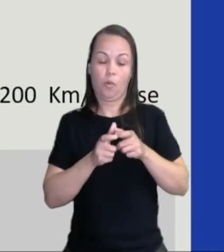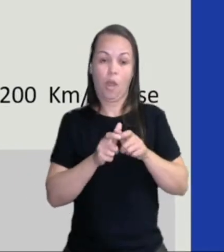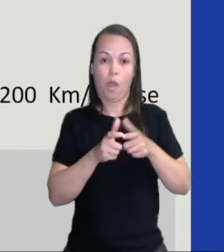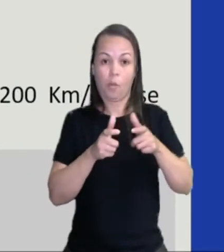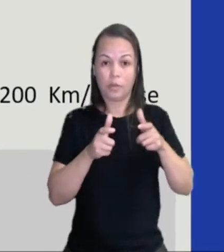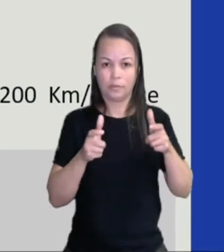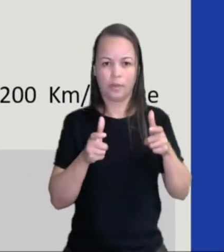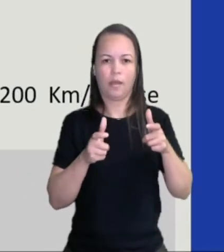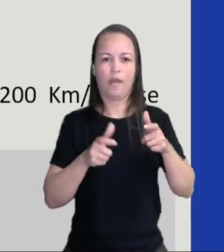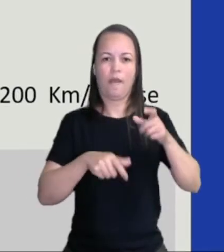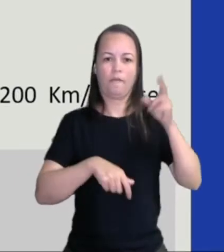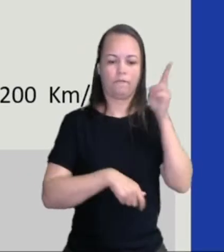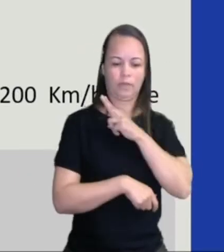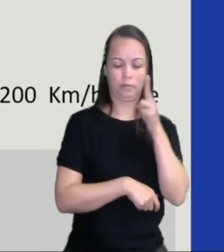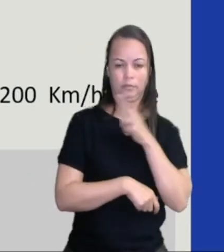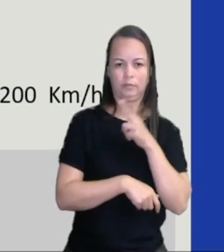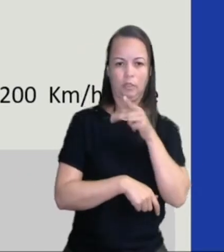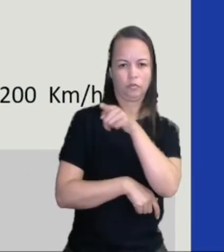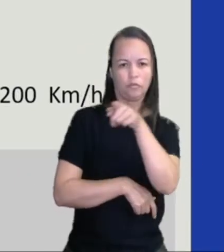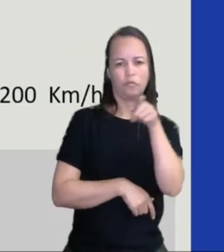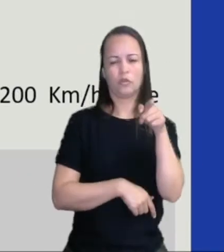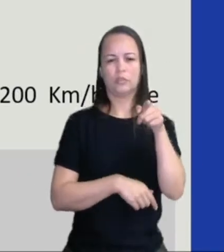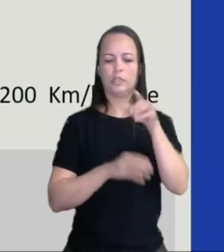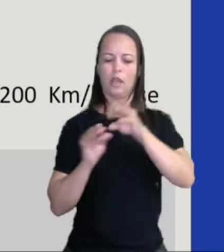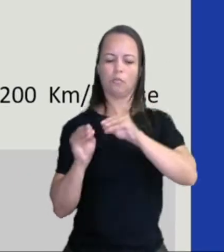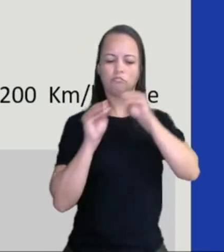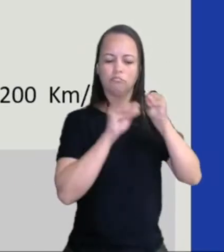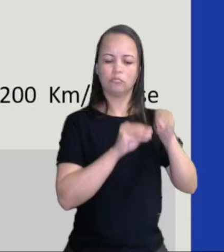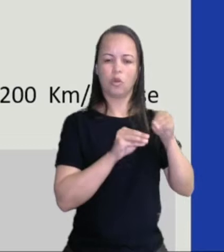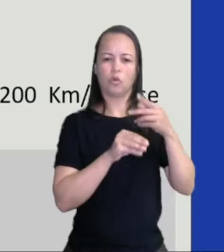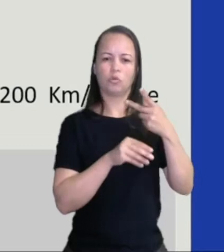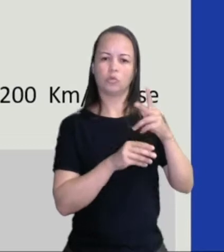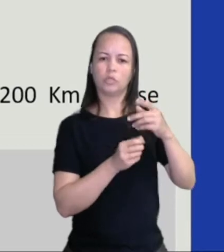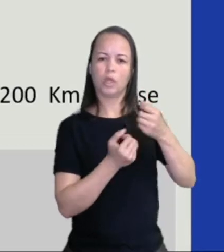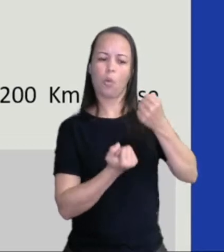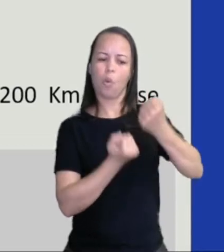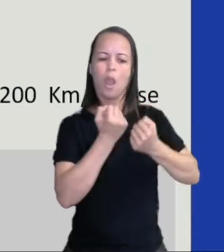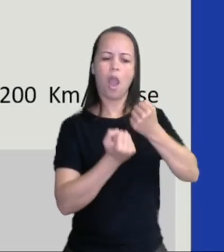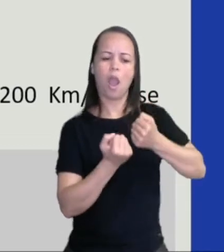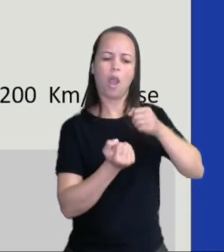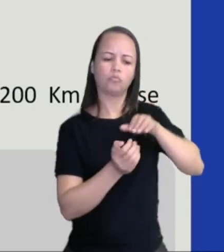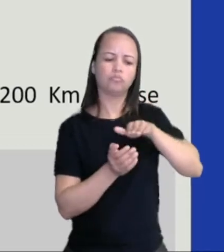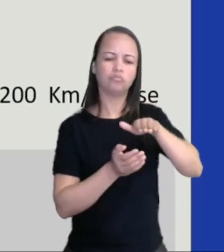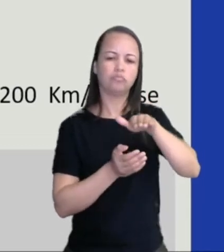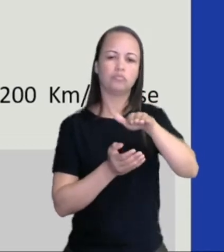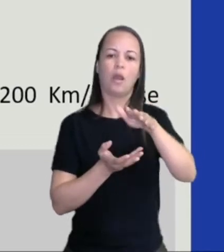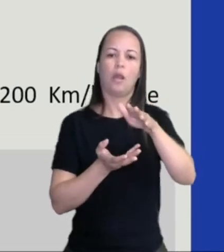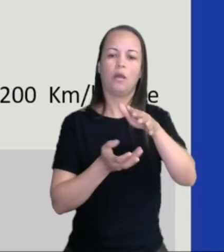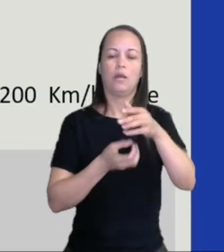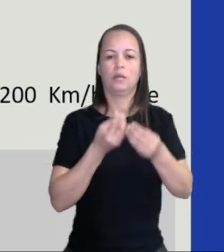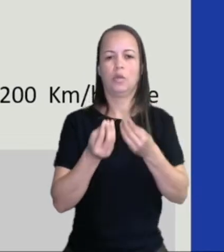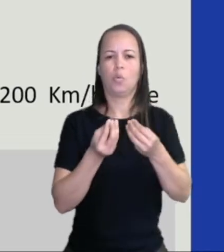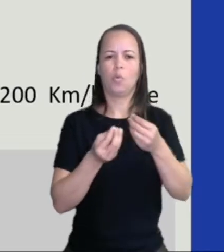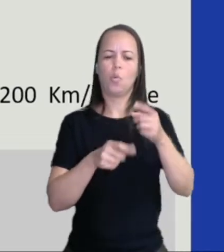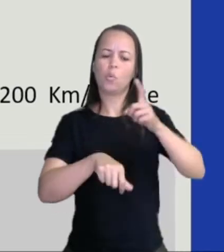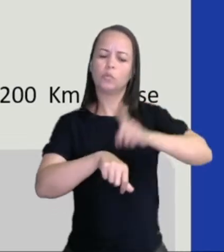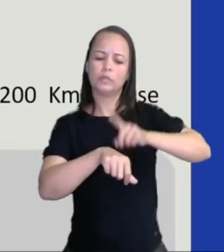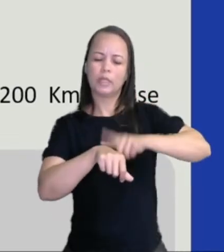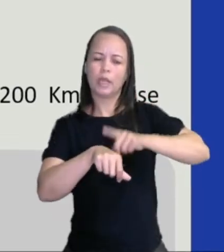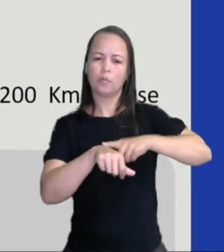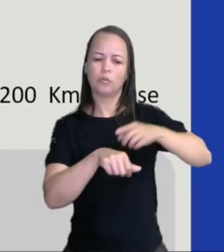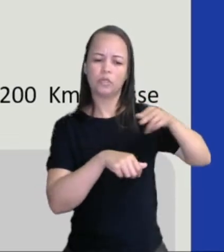aumentar a velocidade com que você está se deslocando lá com seu automóvel, o tempo que você leva